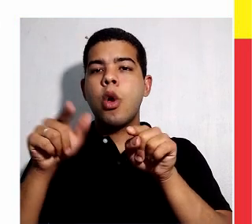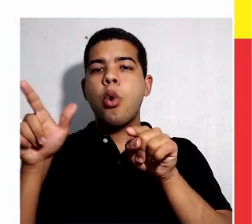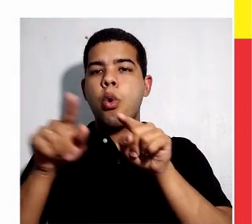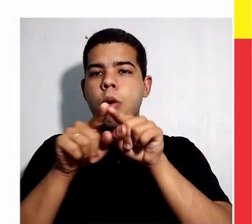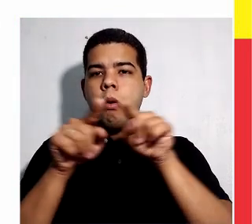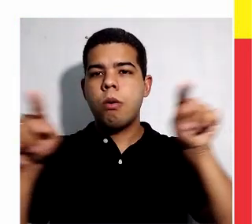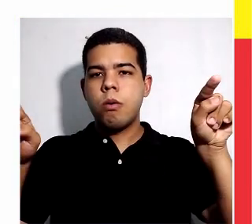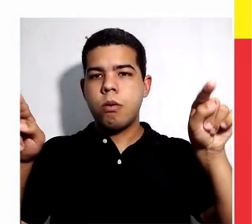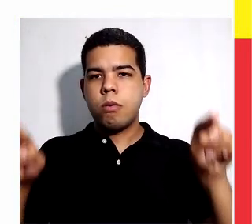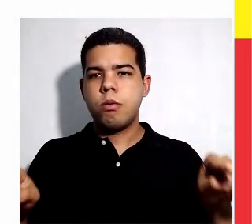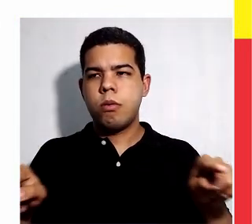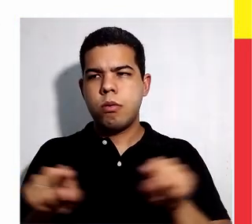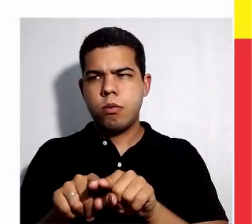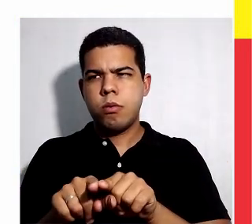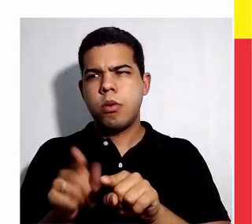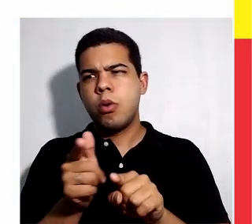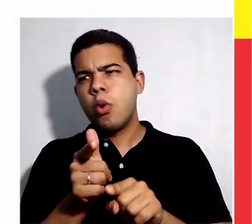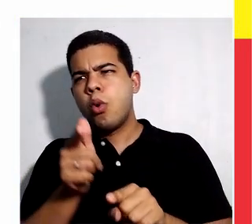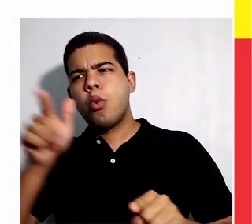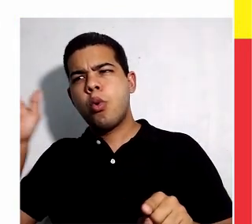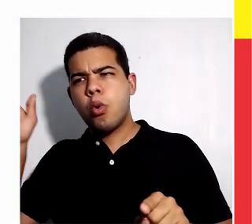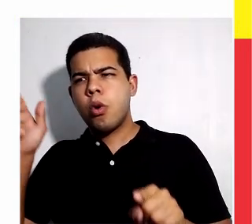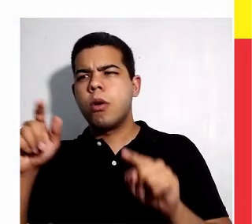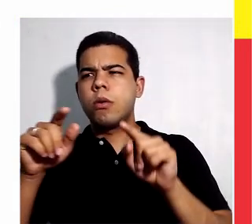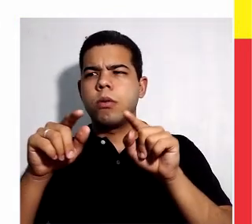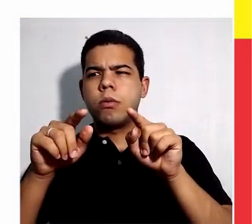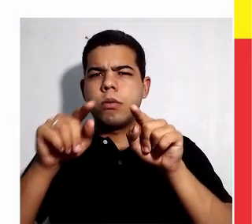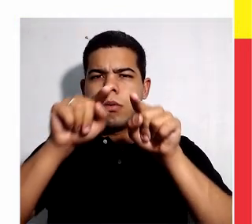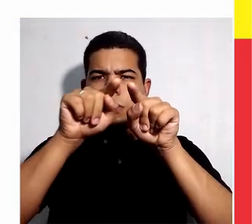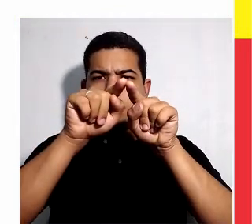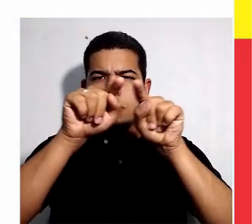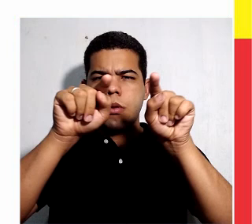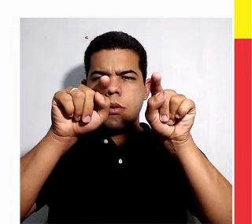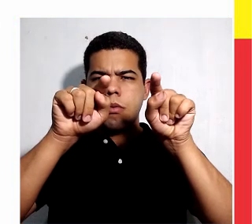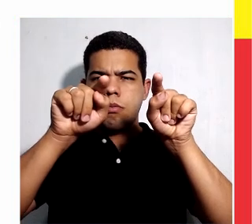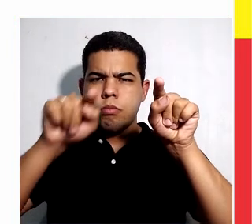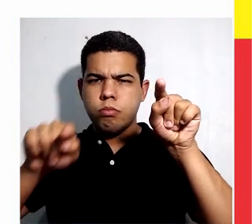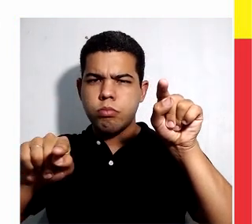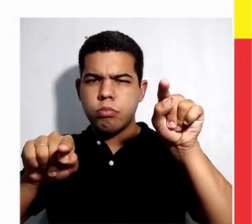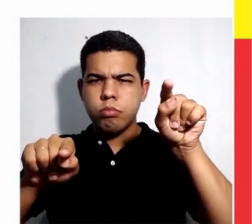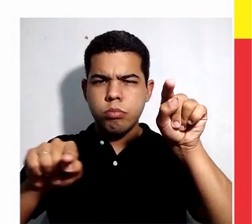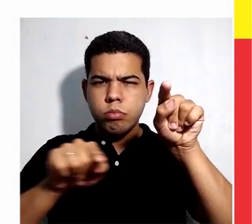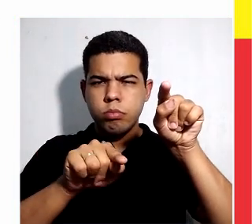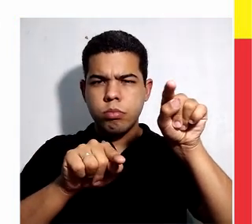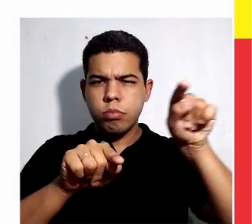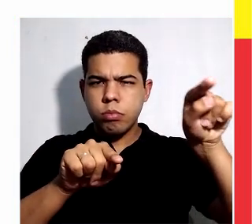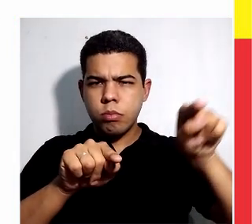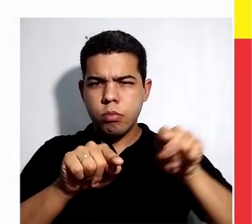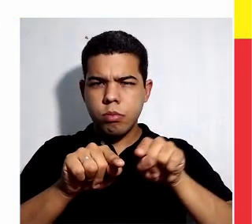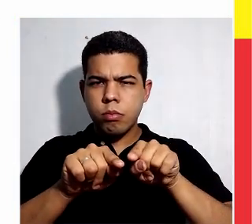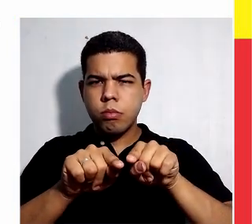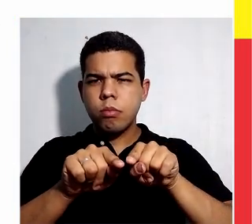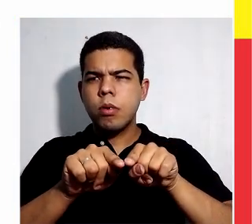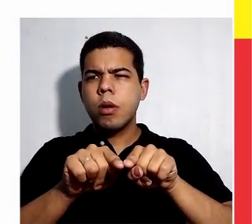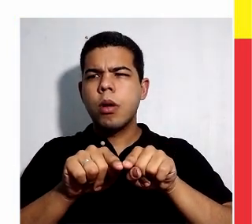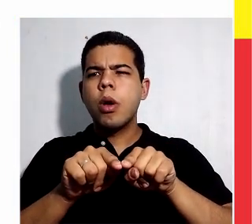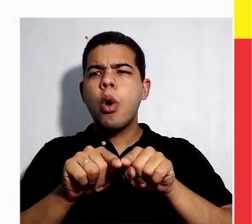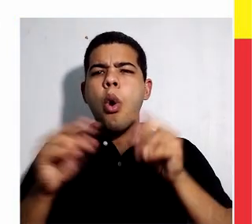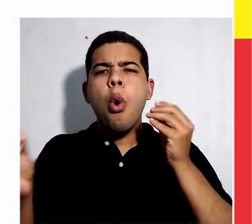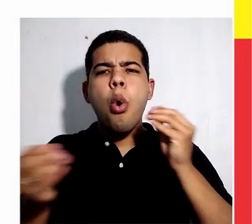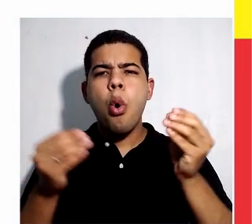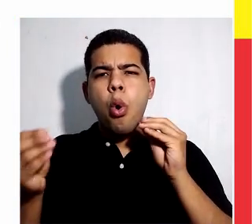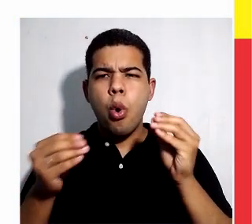do paralelogramo. Sim, mas antes de colocarmos medidas por aí, qual é o